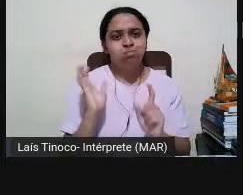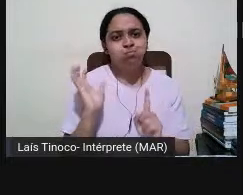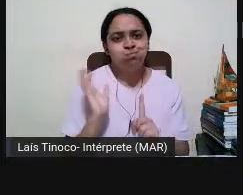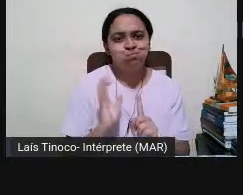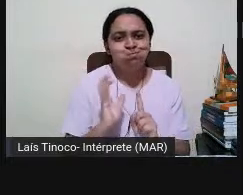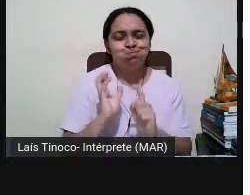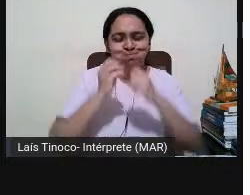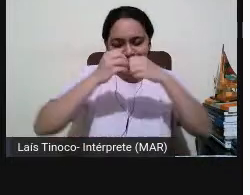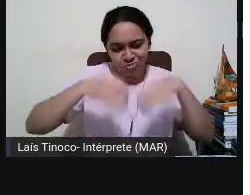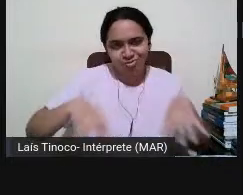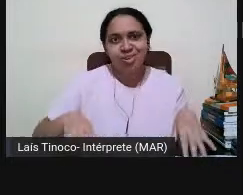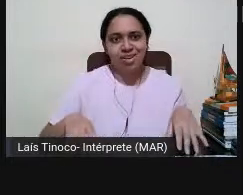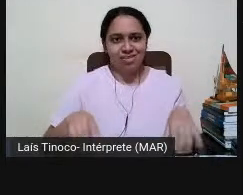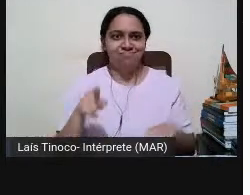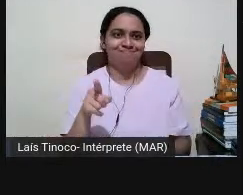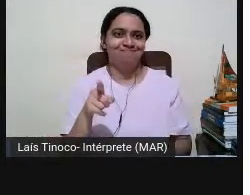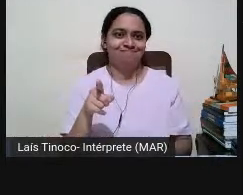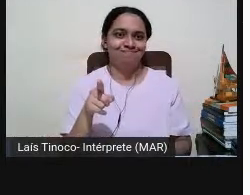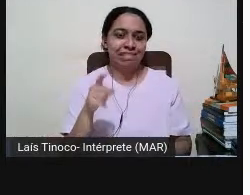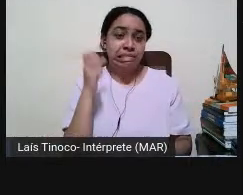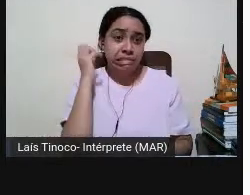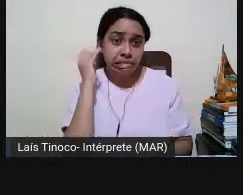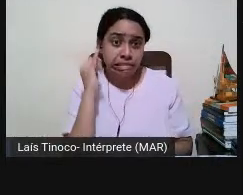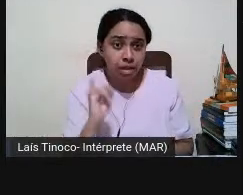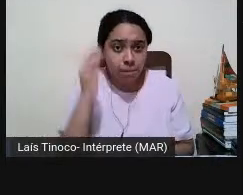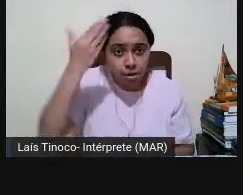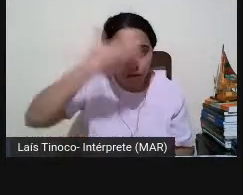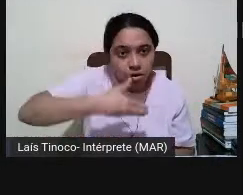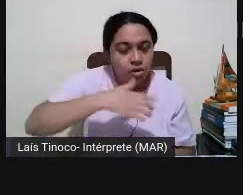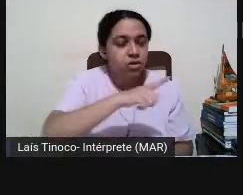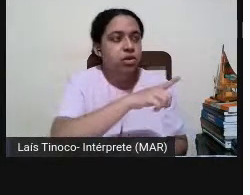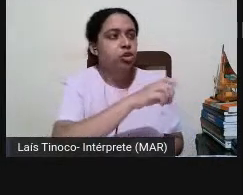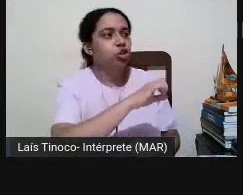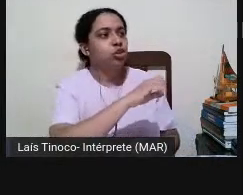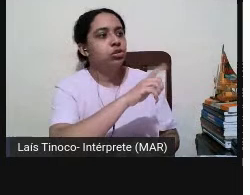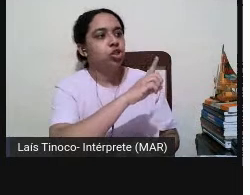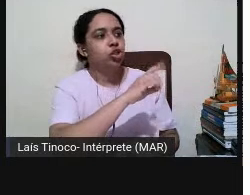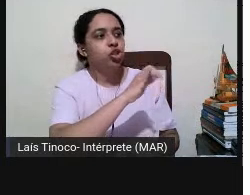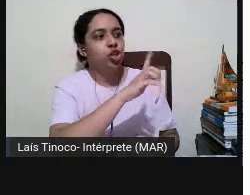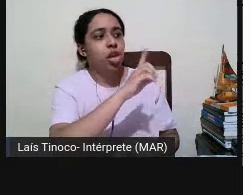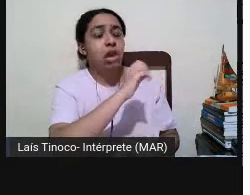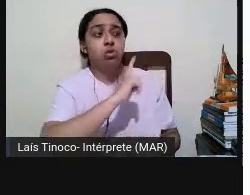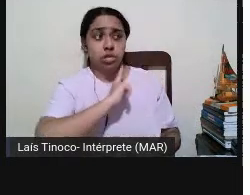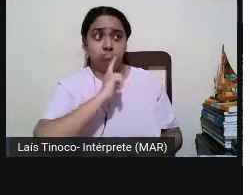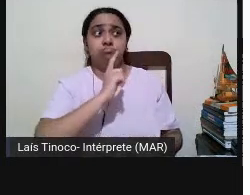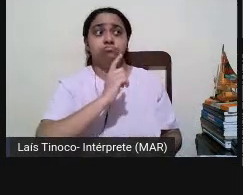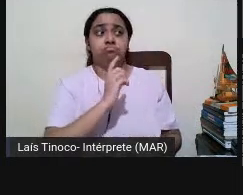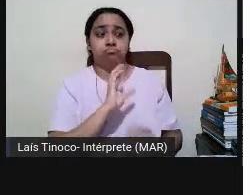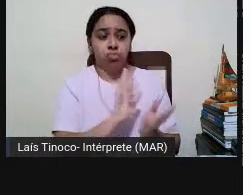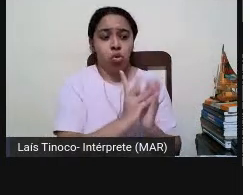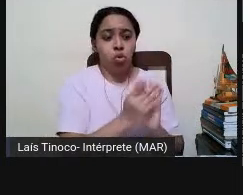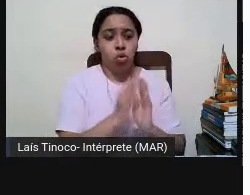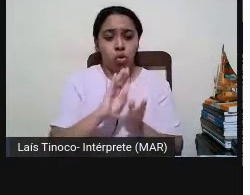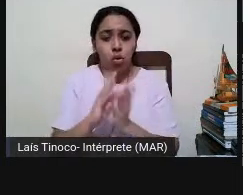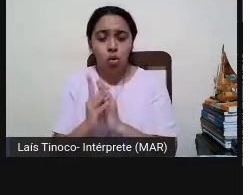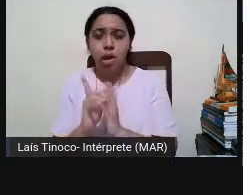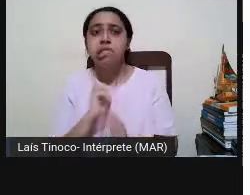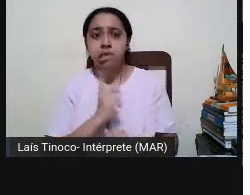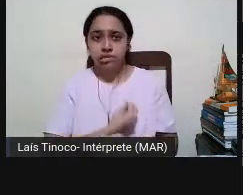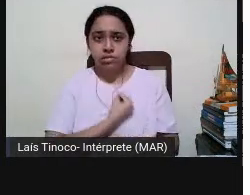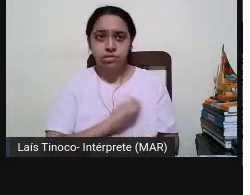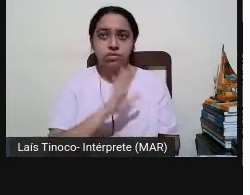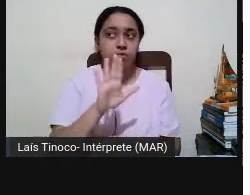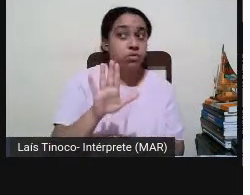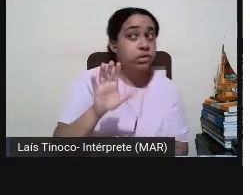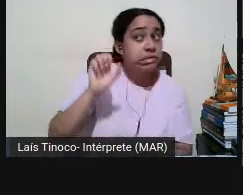desse tipo ou até mesmo se comprova olha Diego tem cor ali tá é saber o que é saber que sim gente